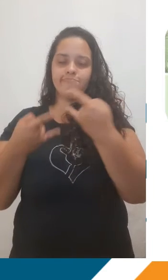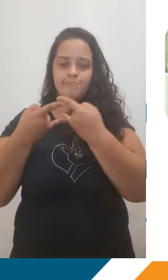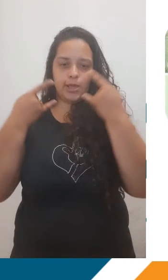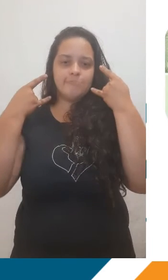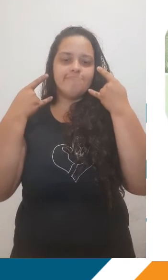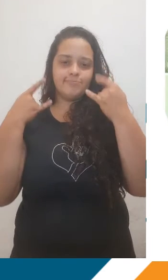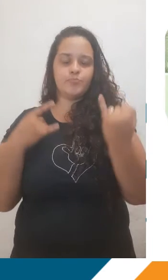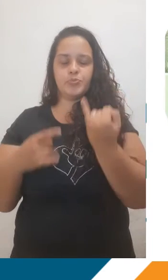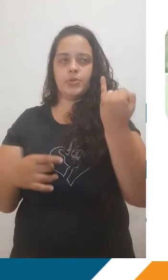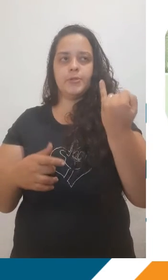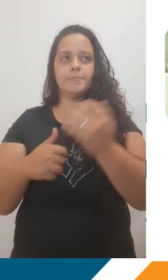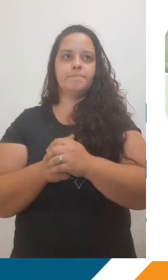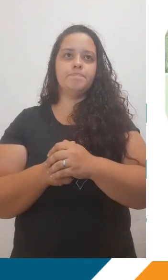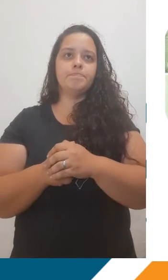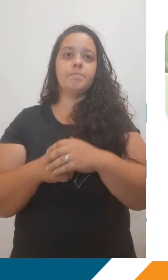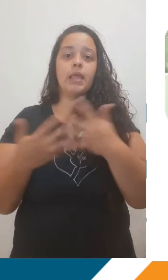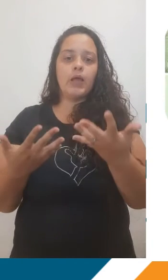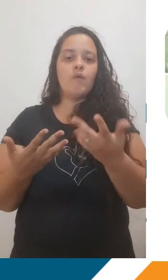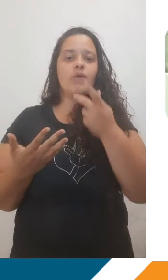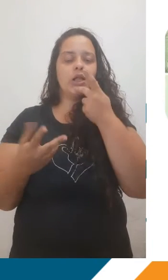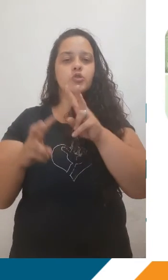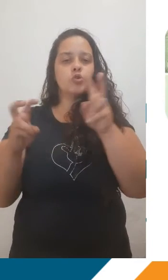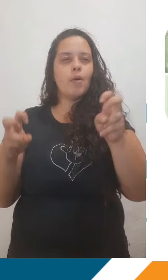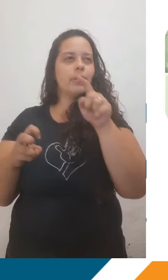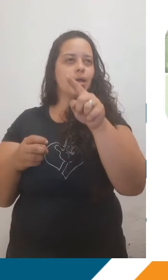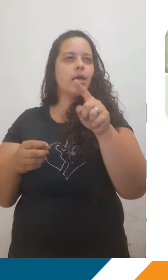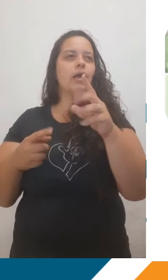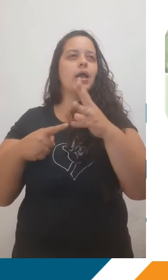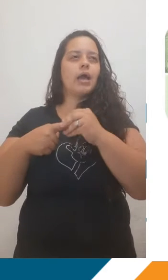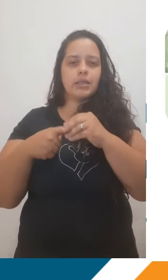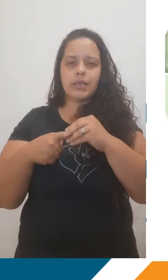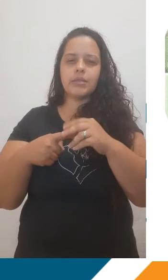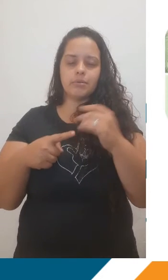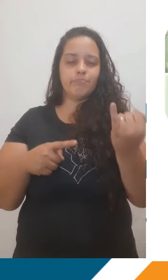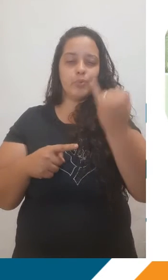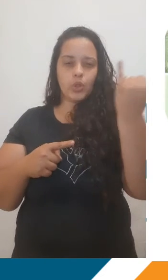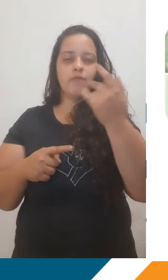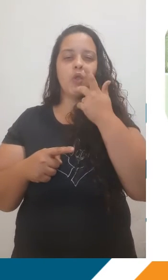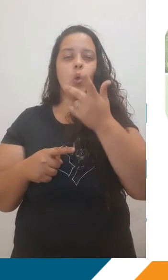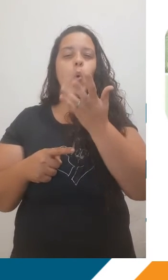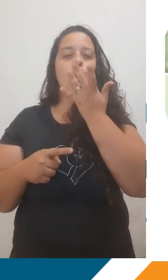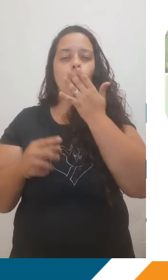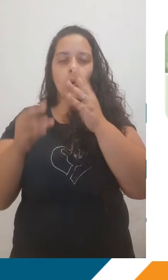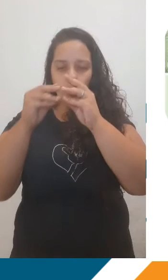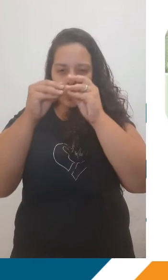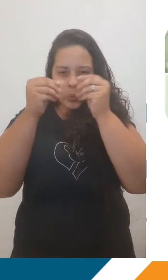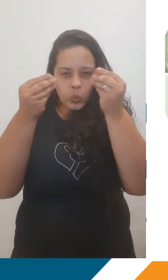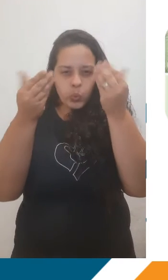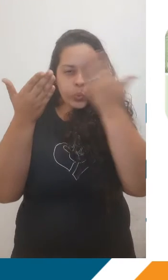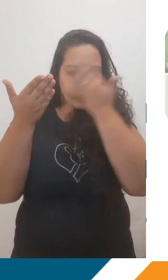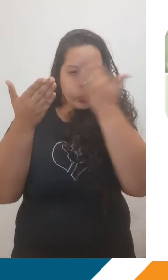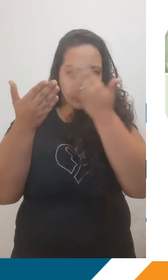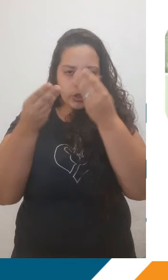máscara. Isso, e voltando lá à caneta, né, como a Paula falou, caneta de corpo transparente, né, observar o edital